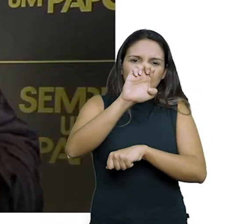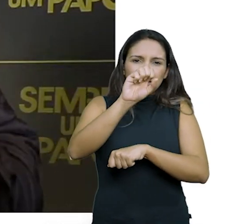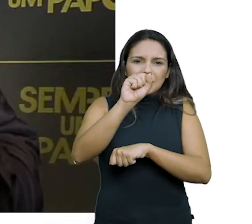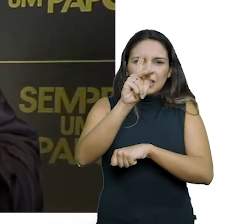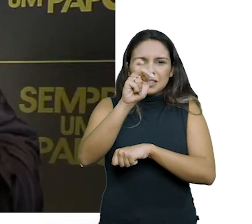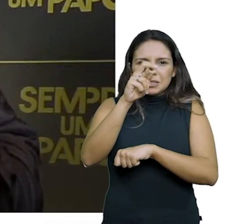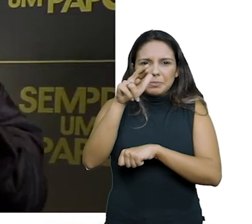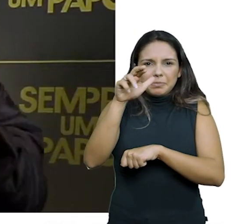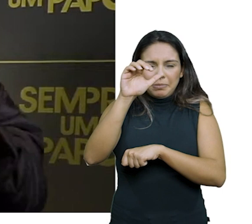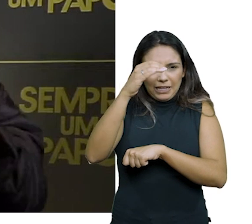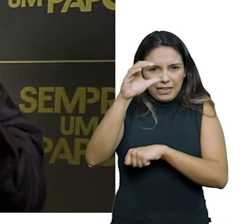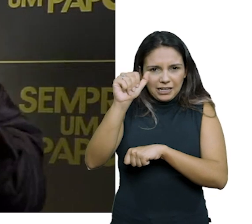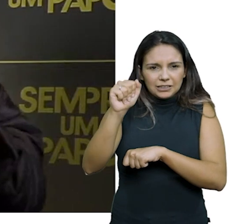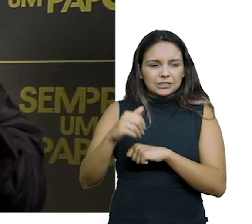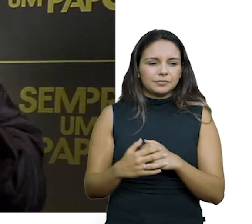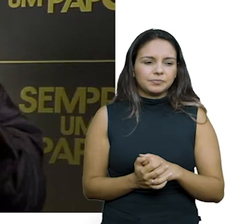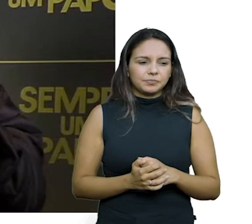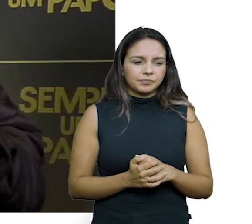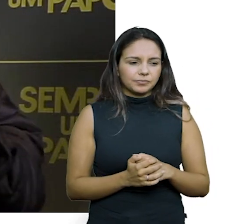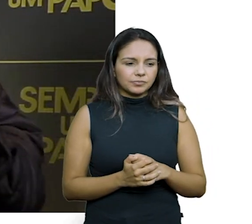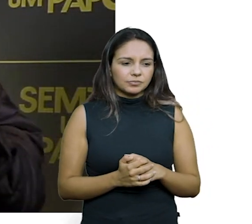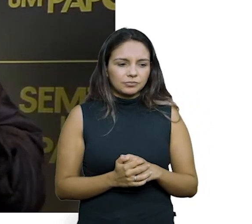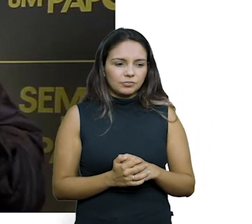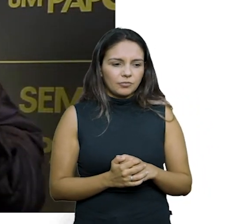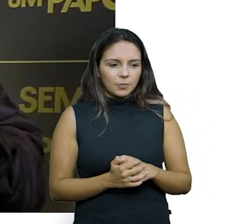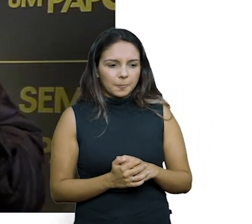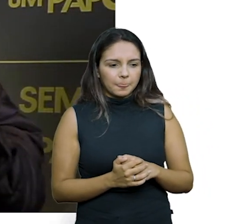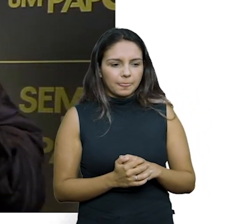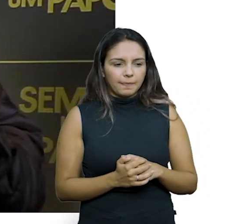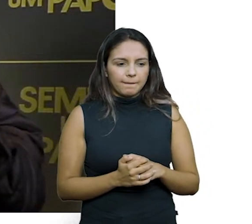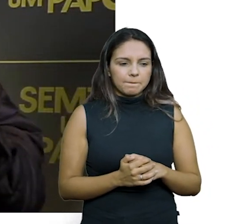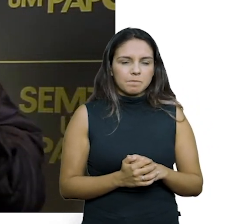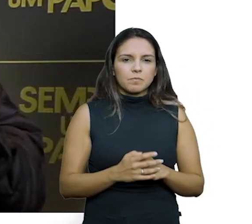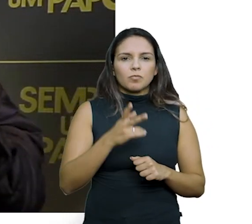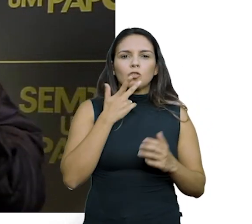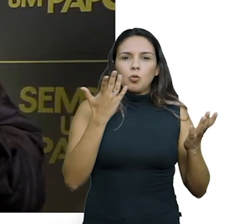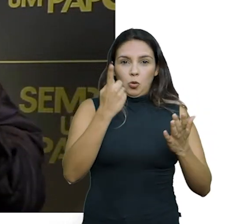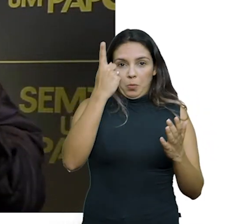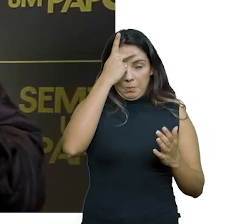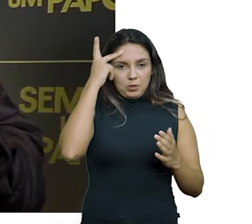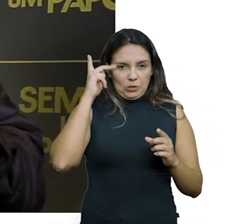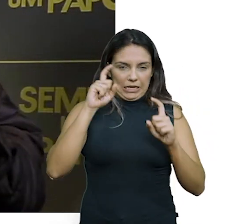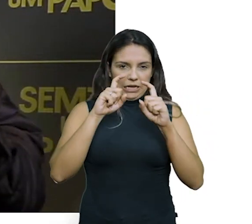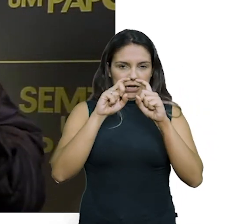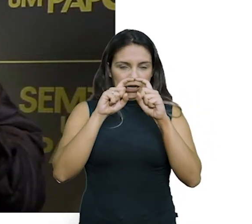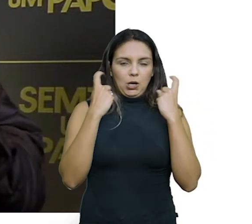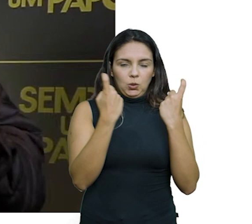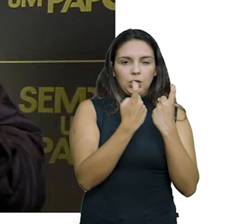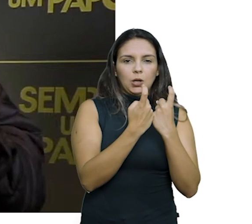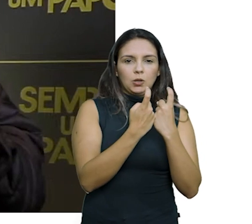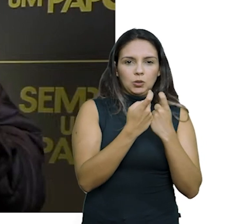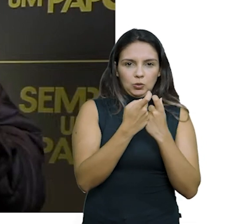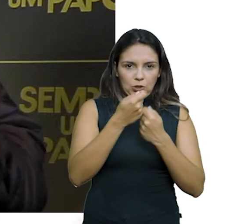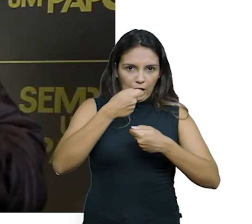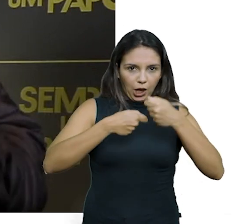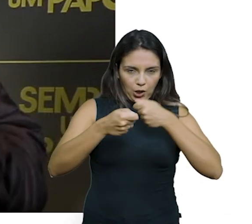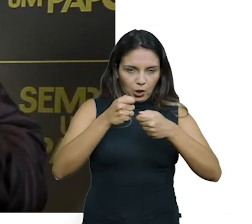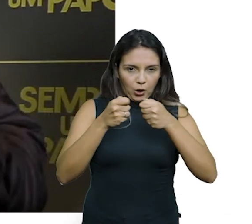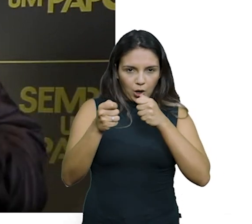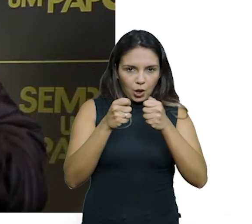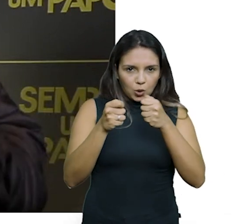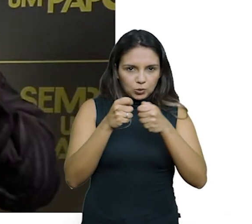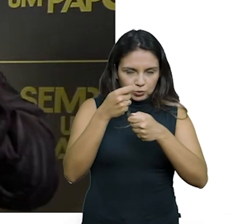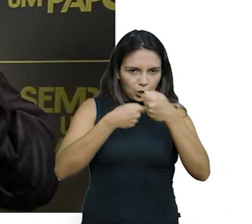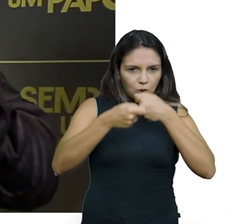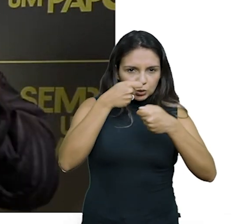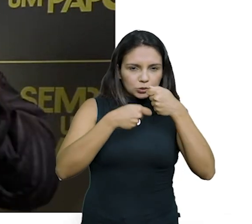até cruéis, né? Quando vem uma pessoa numa reunião de negócios que eu fiz, uma das